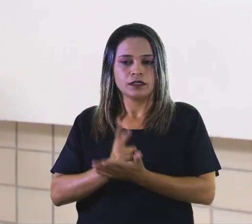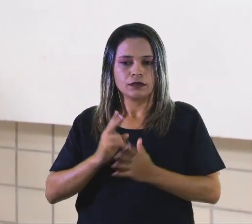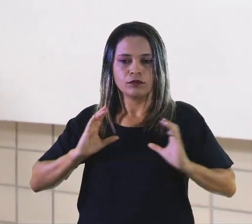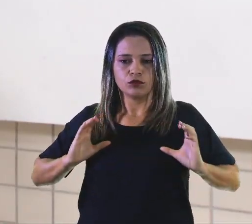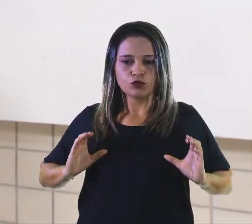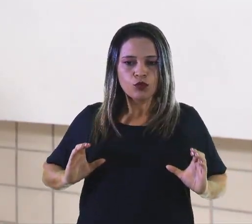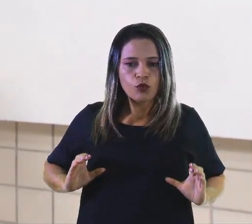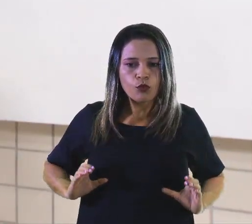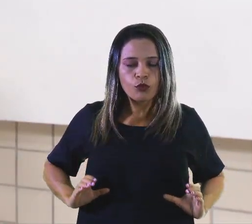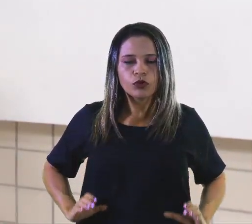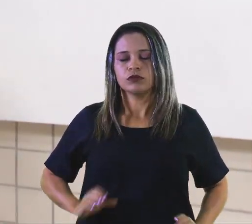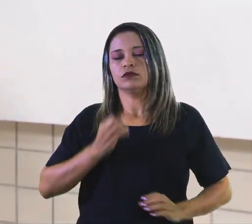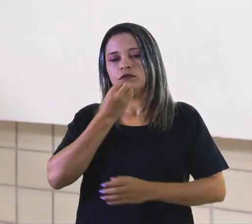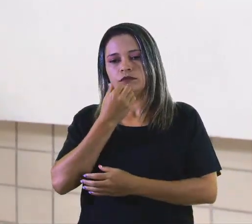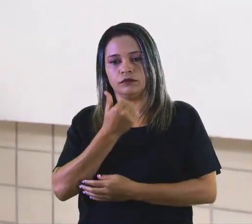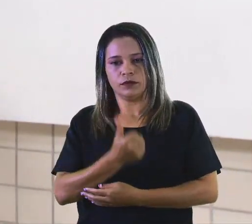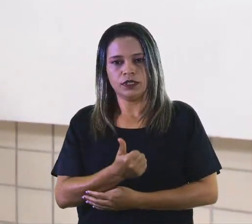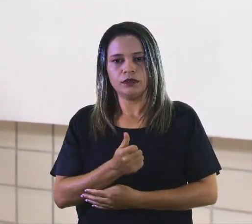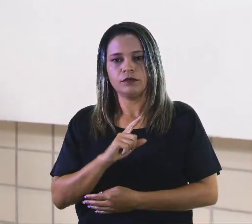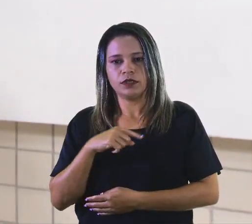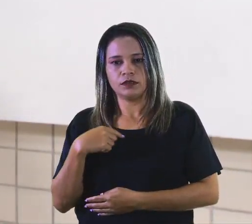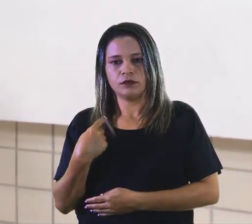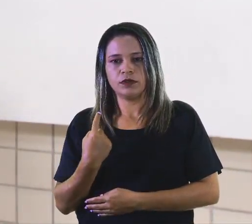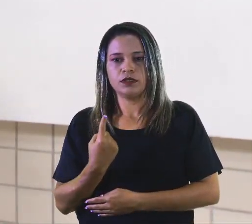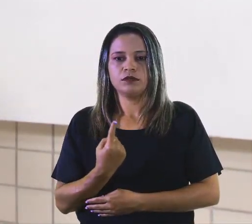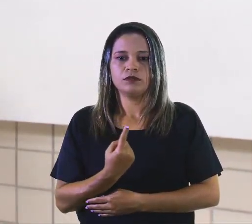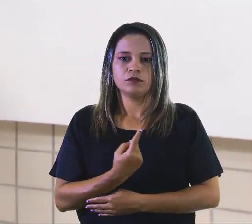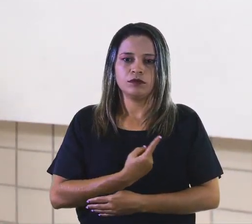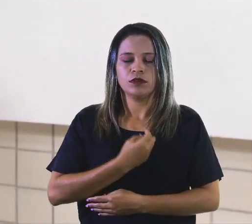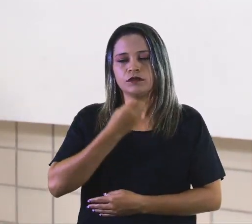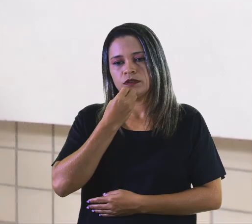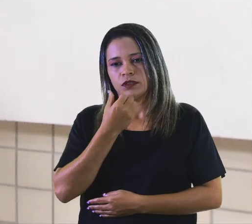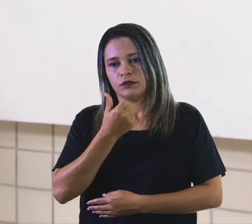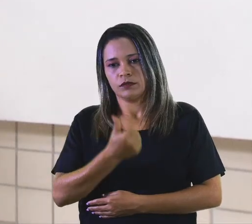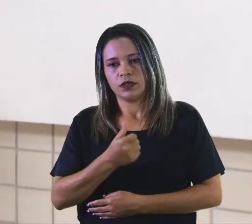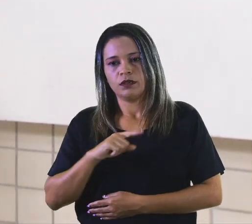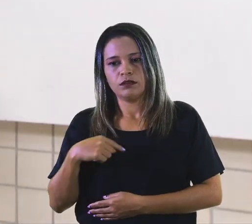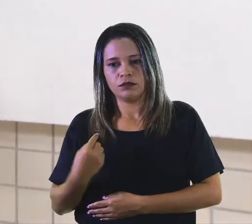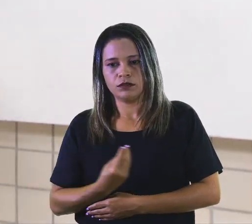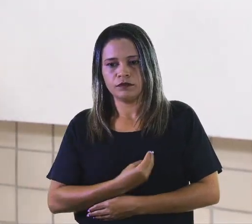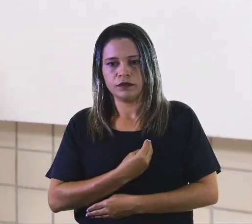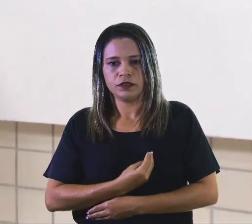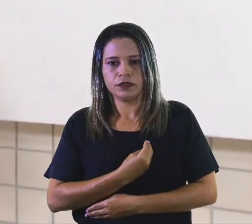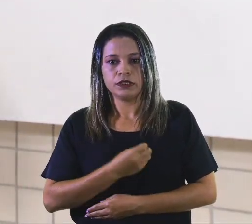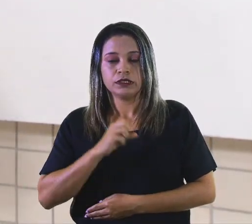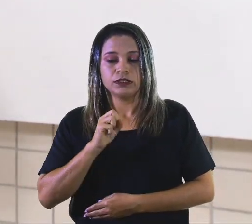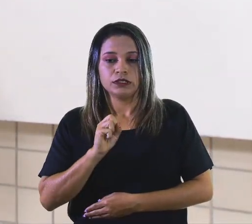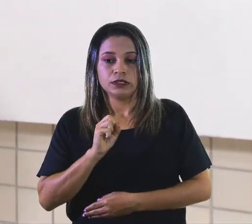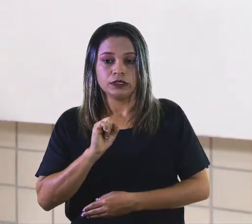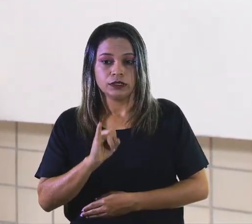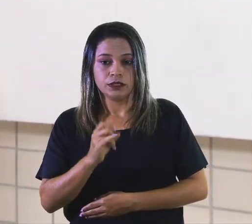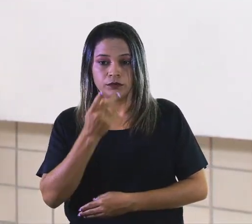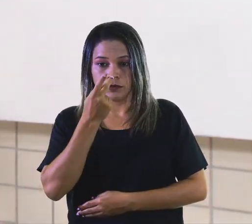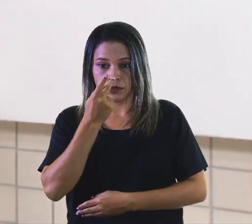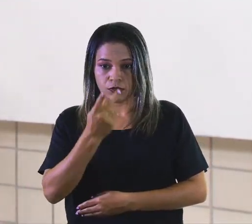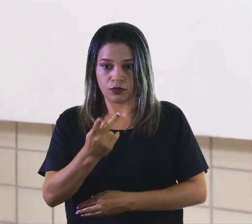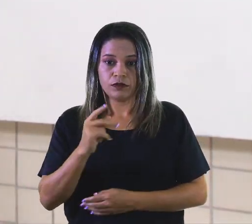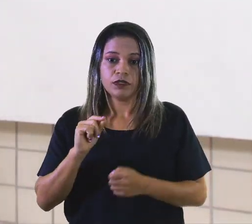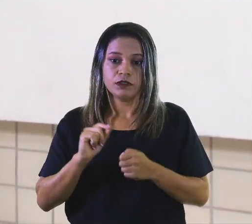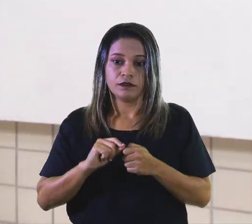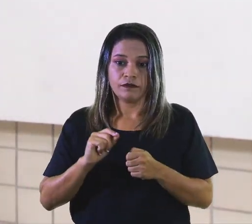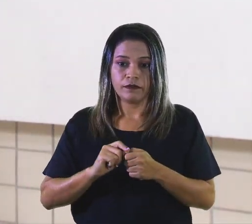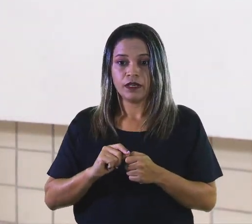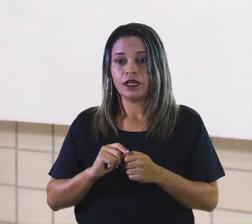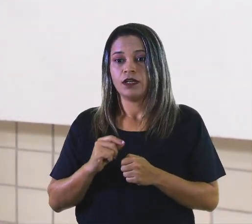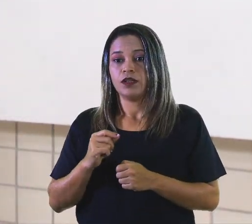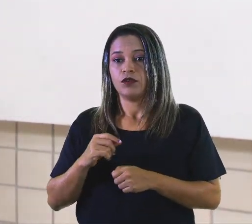comportando bem, né? Para a gente se sair bem na nossa vida. Se Pinóquio tivesse feito o que a